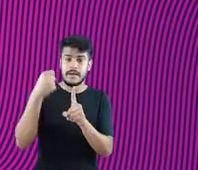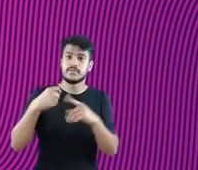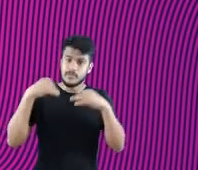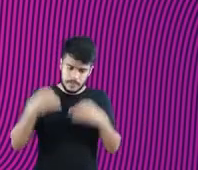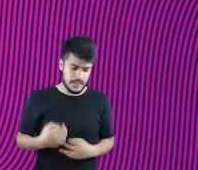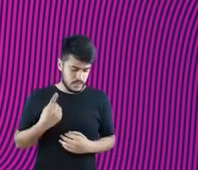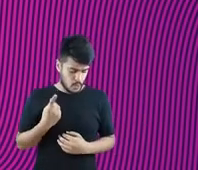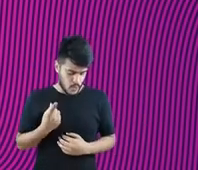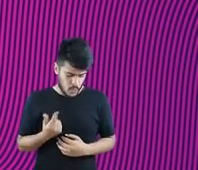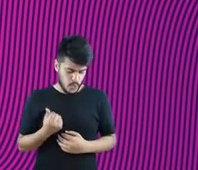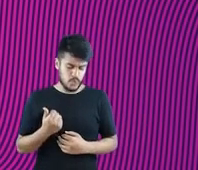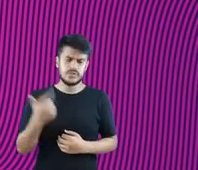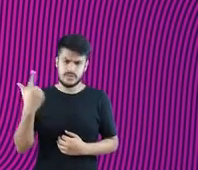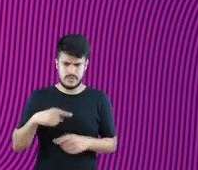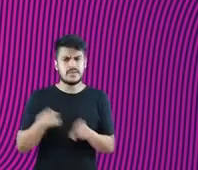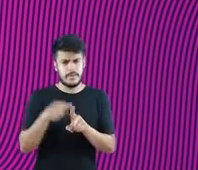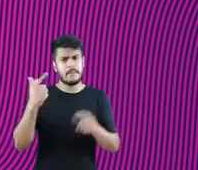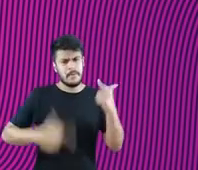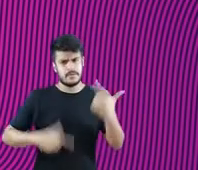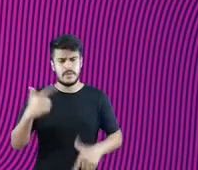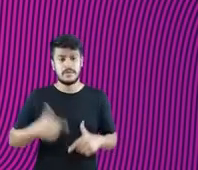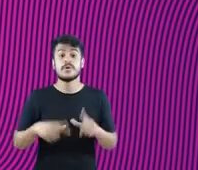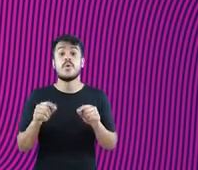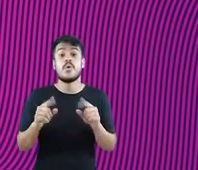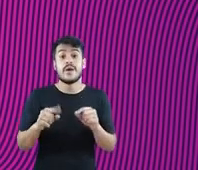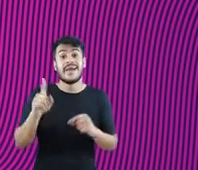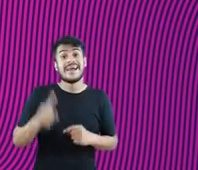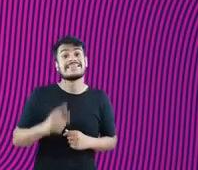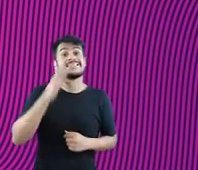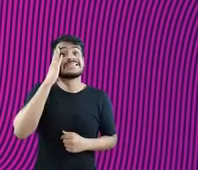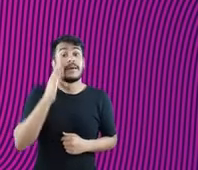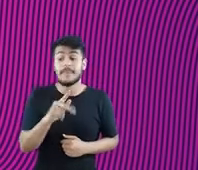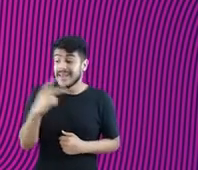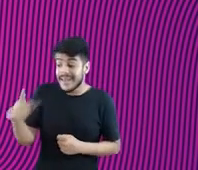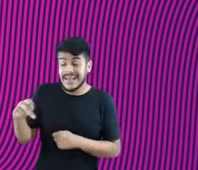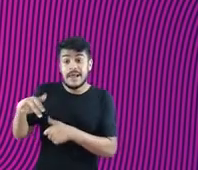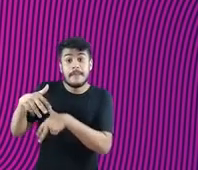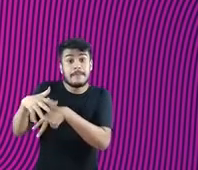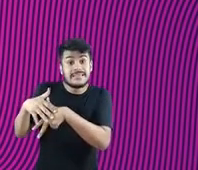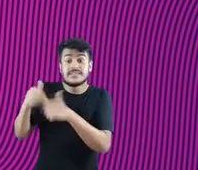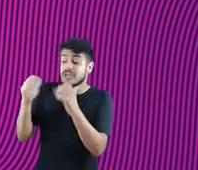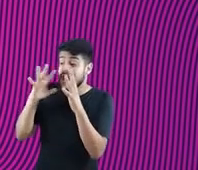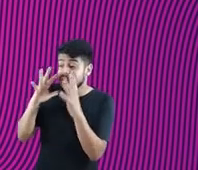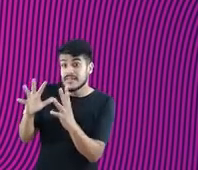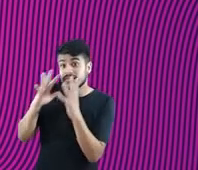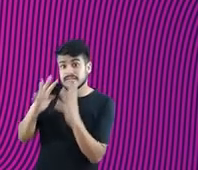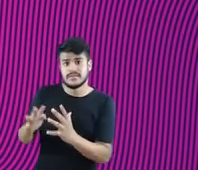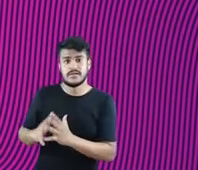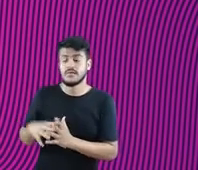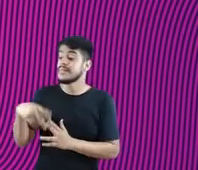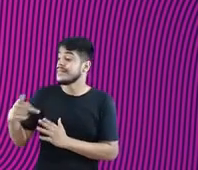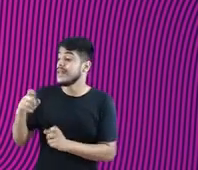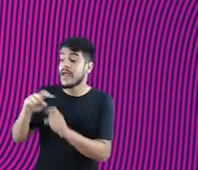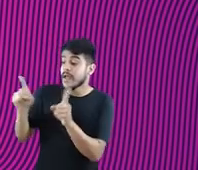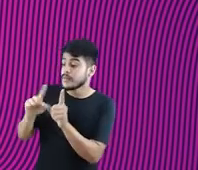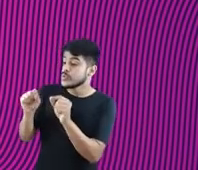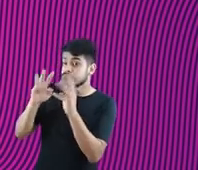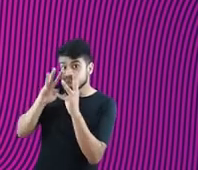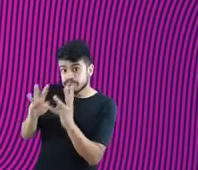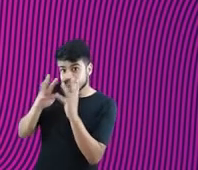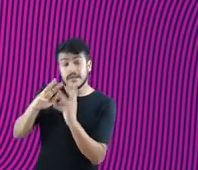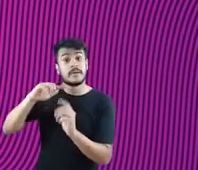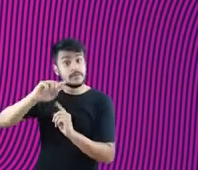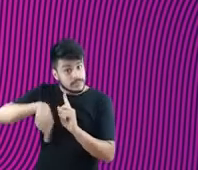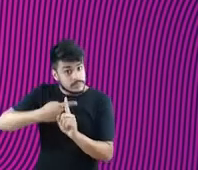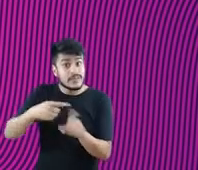mais outras coisas, é saber ouvir o paciente, saber ouvir essa queixa e determinar linhas